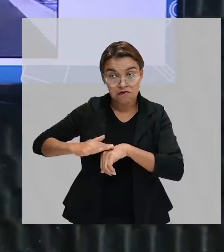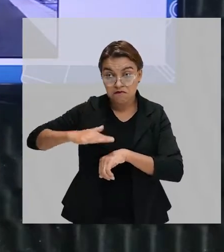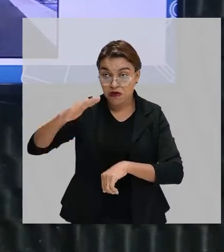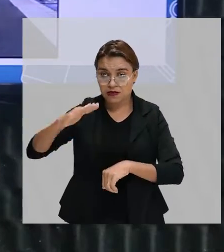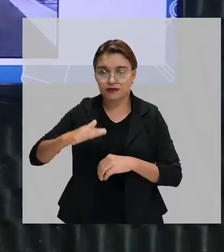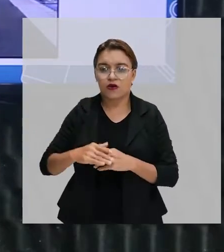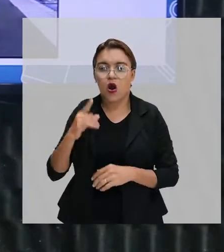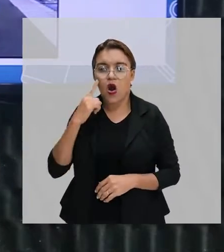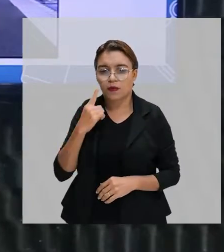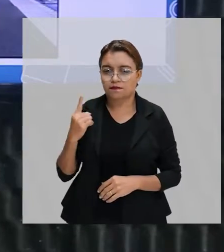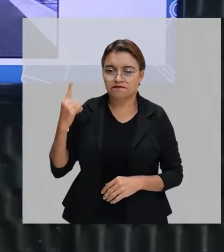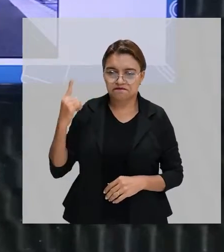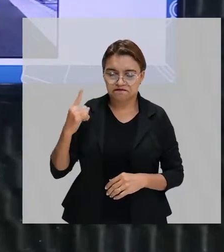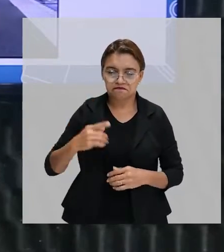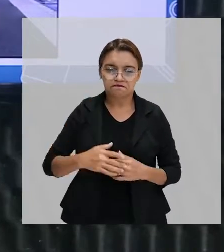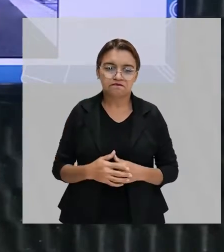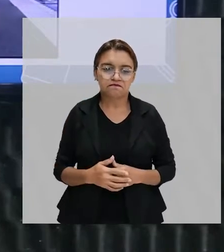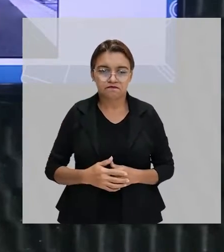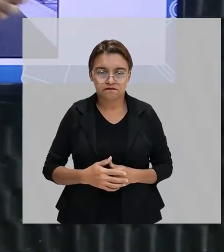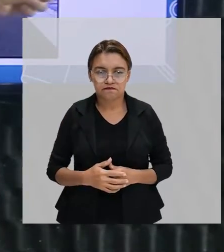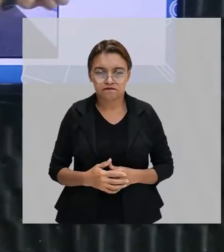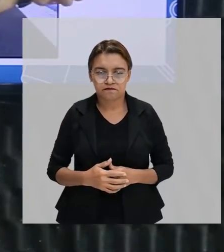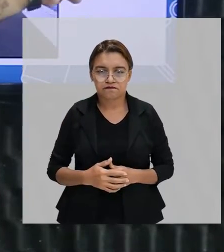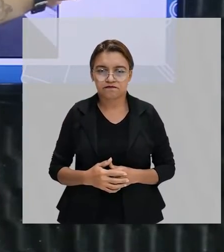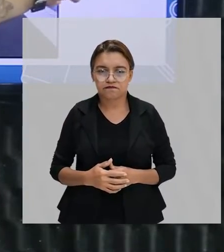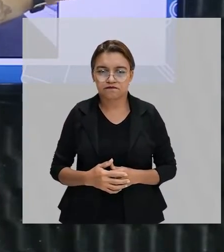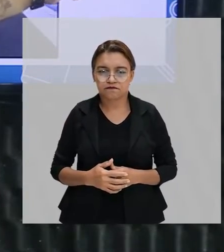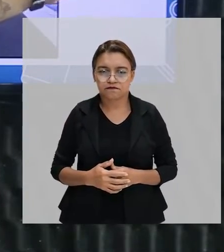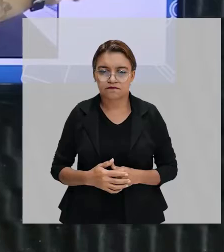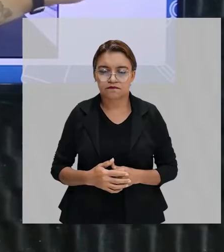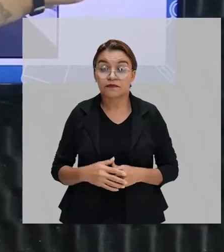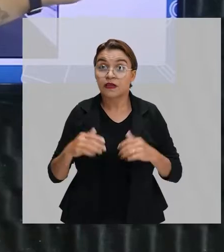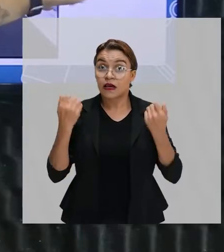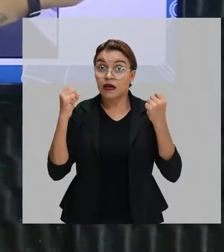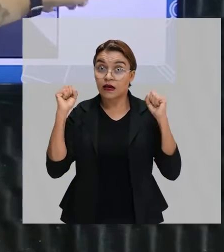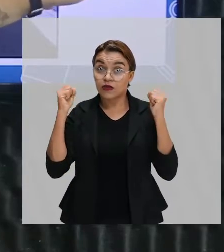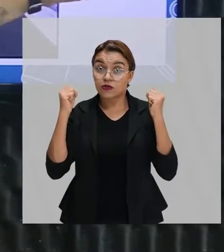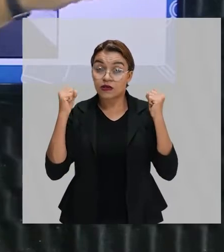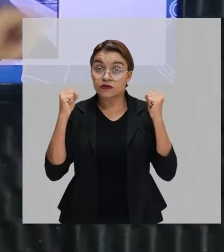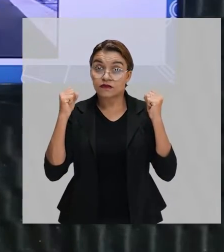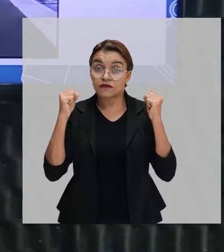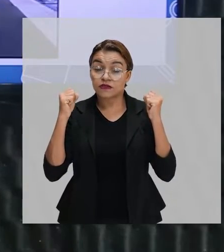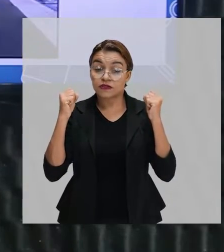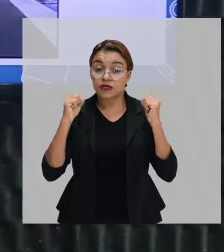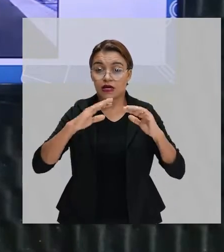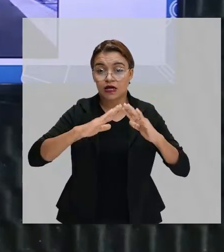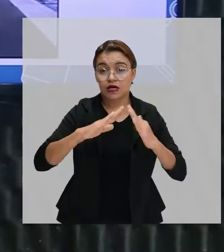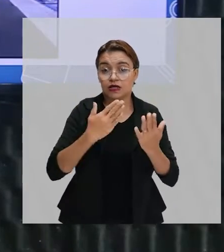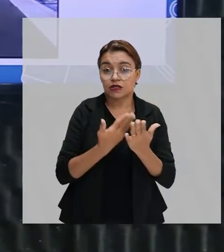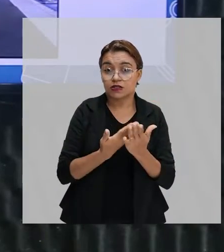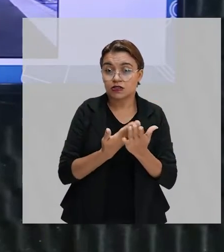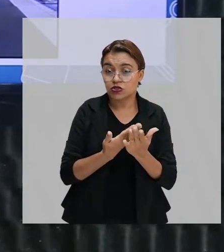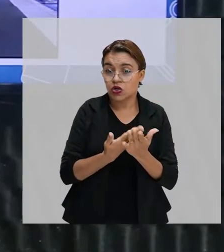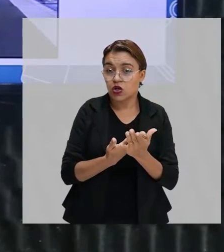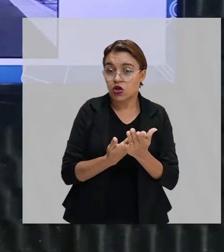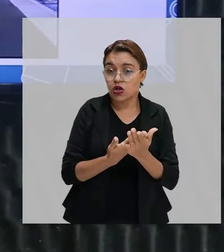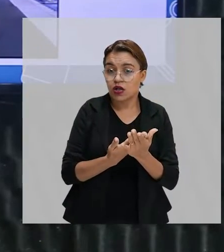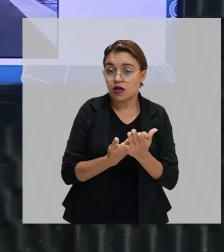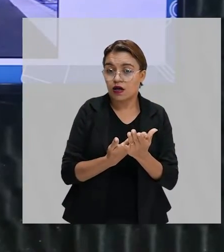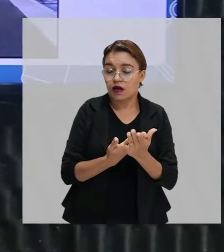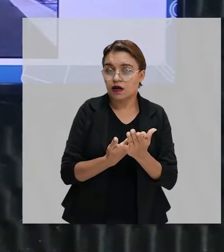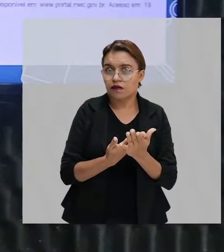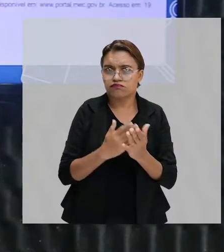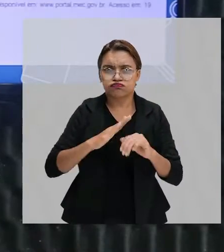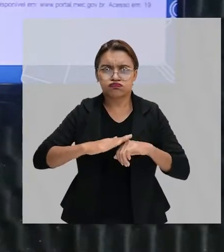maior a educação física Jamais ela vai atrás educação física escolar ela vai trabalhar a questão da performance do